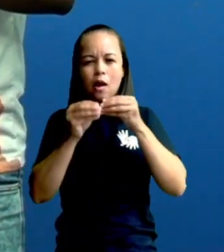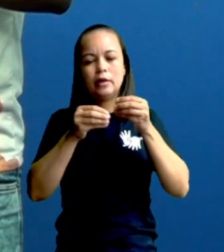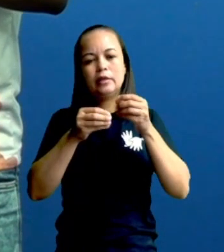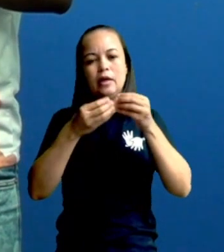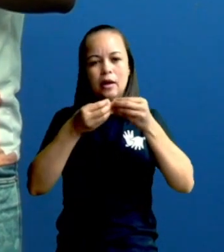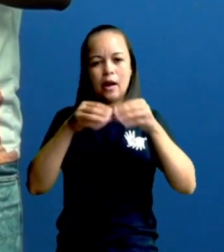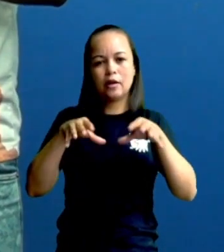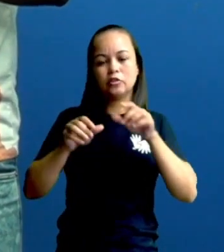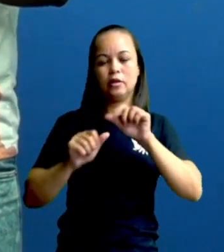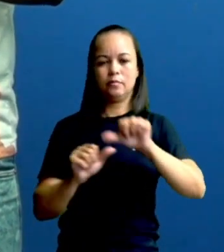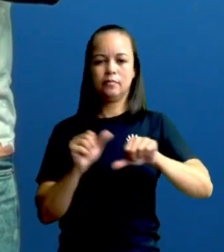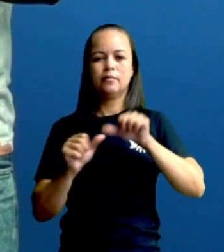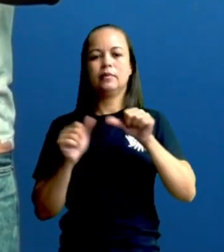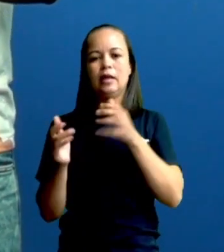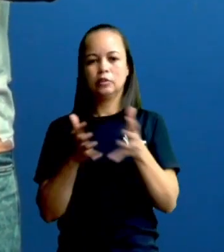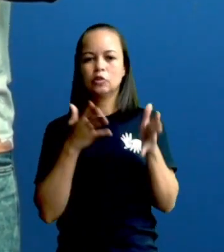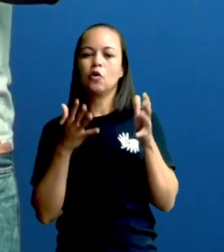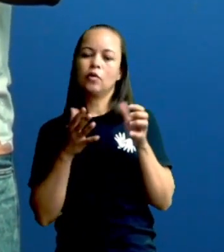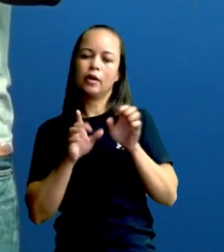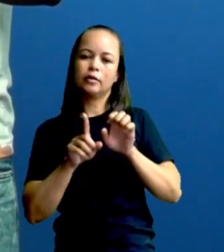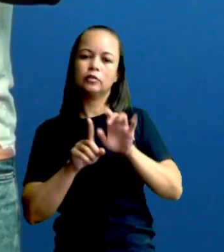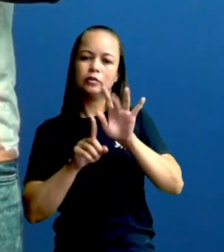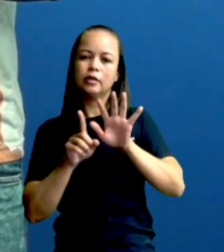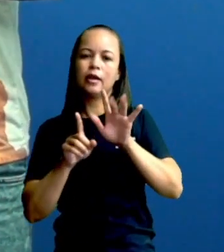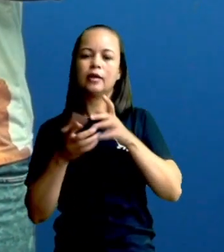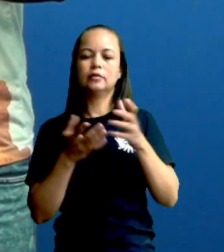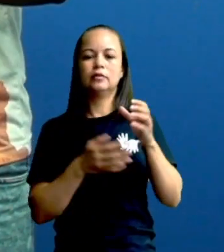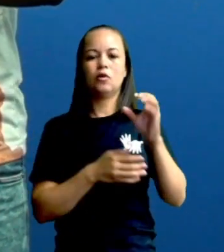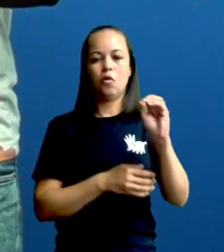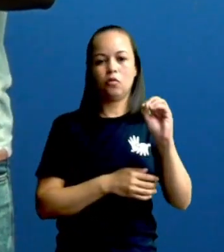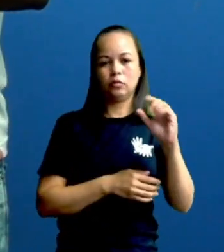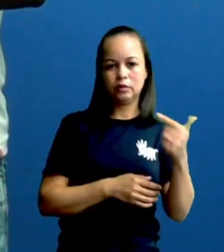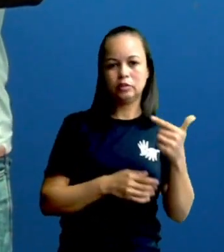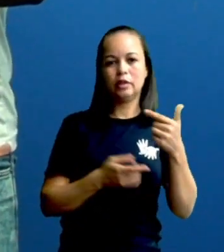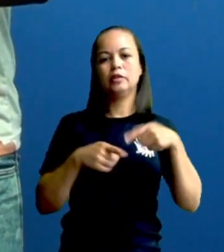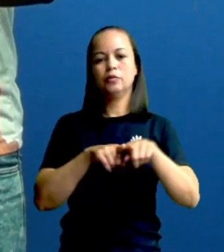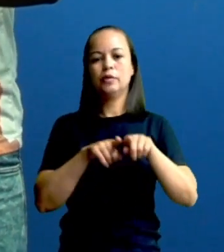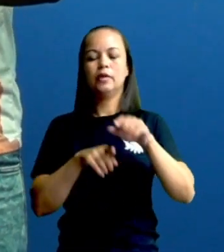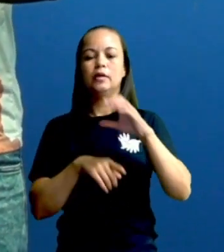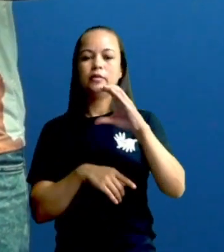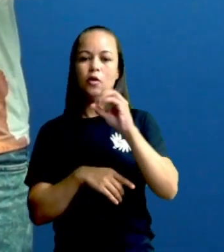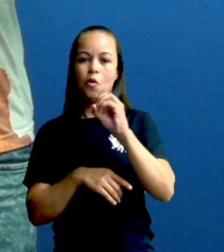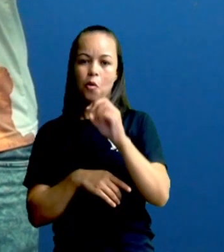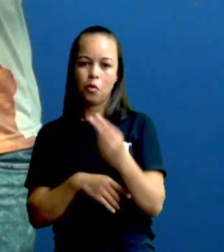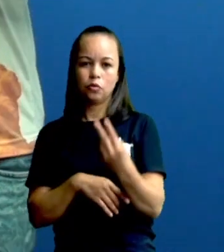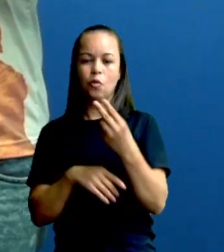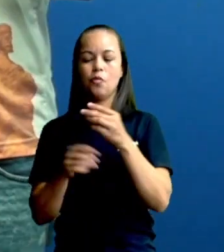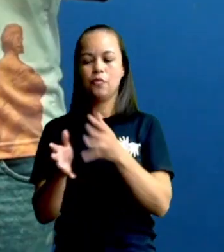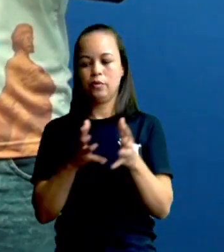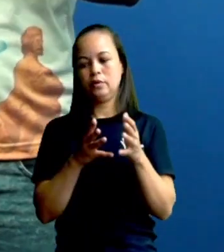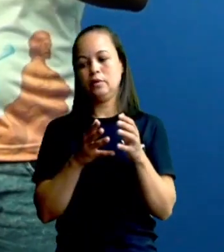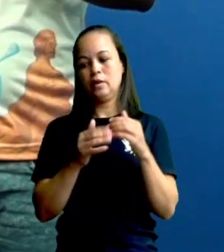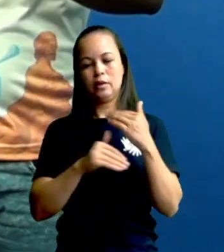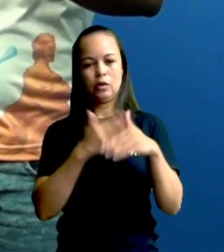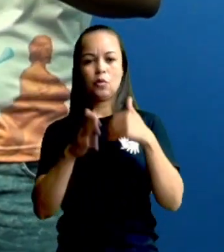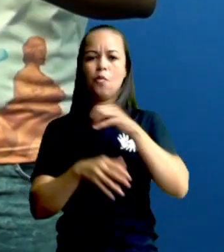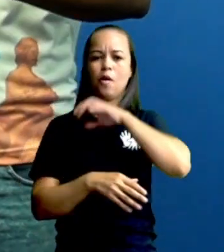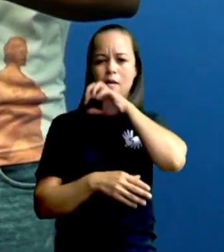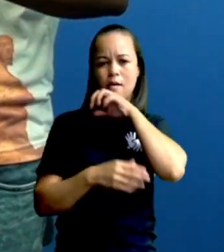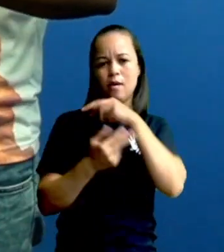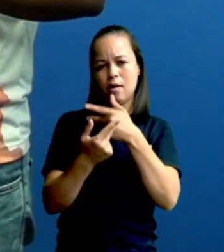e permite a troca de gases, de oxigênio em gás carbônico. Então esses animais passaram a